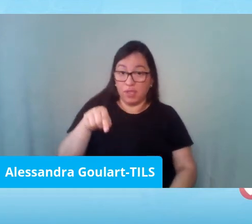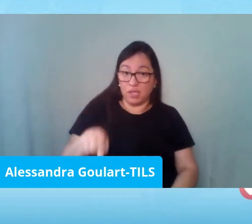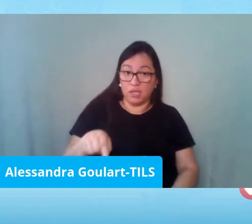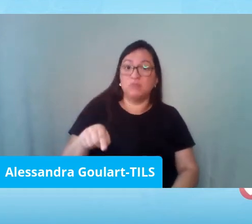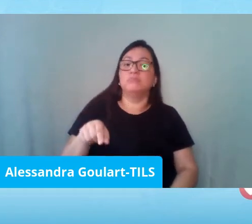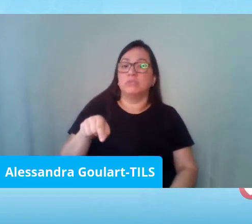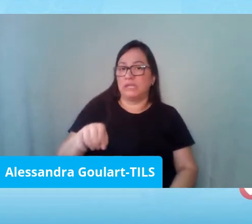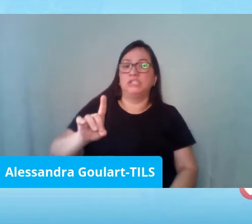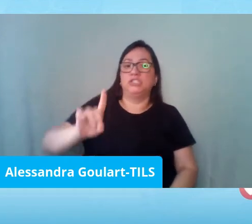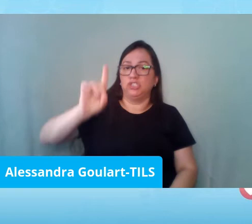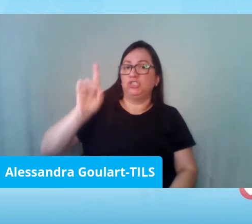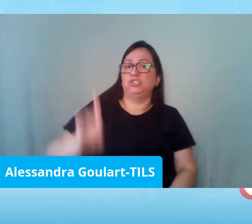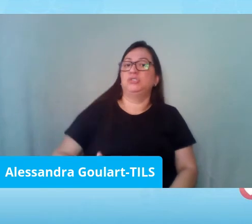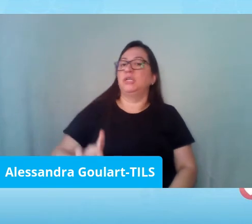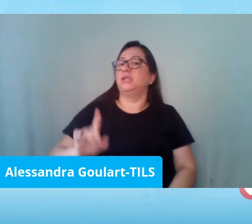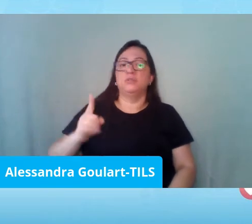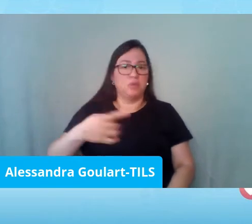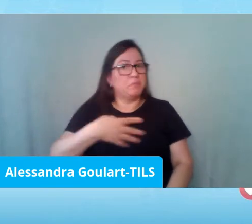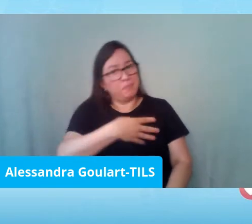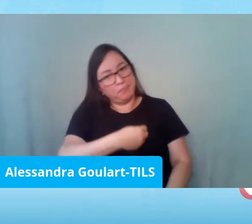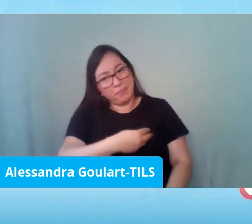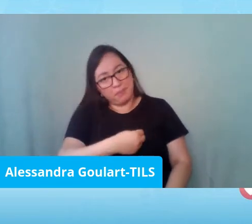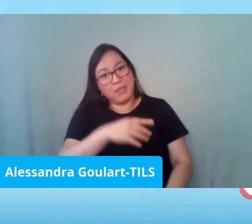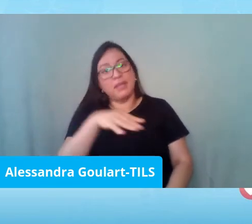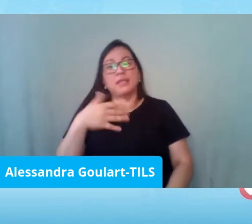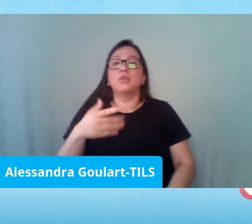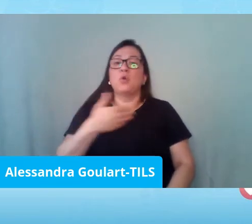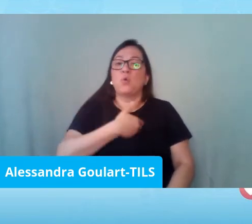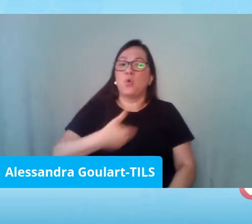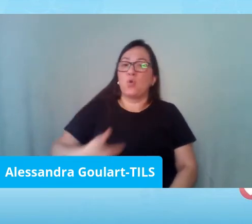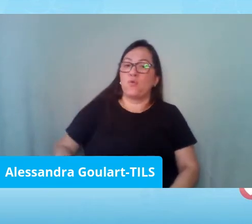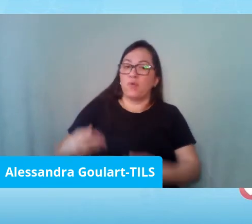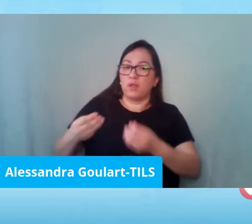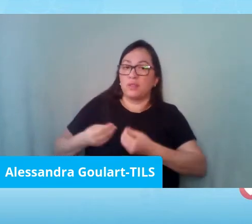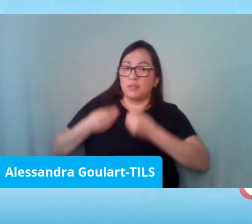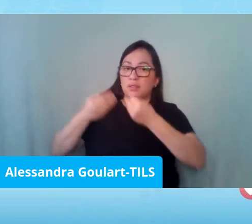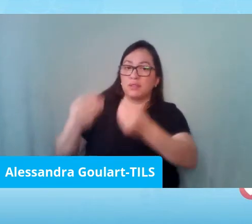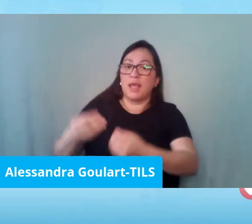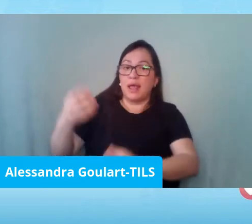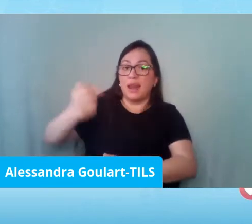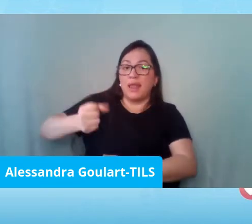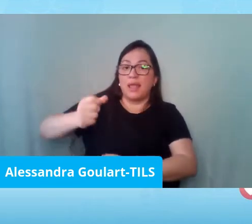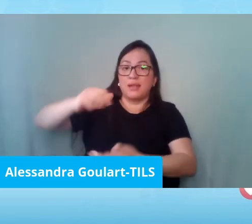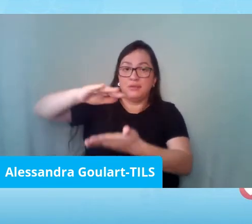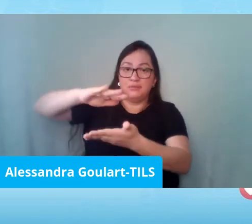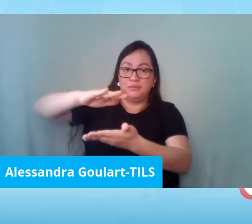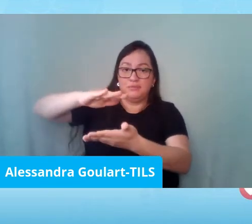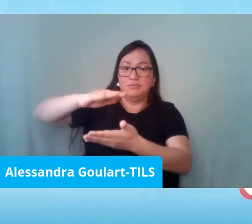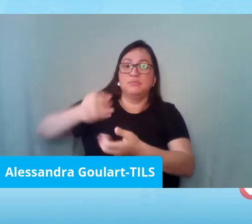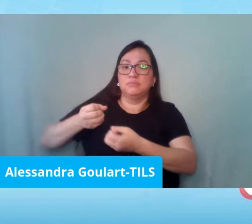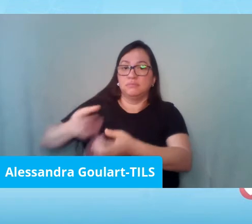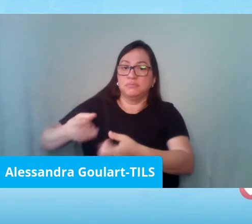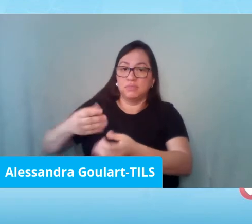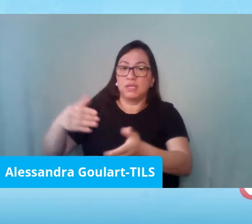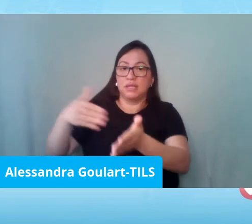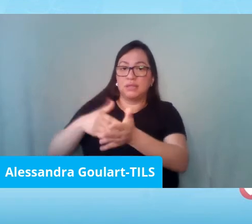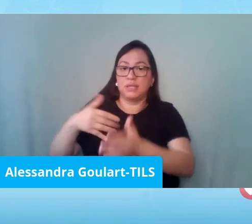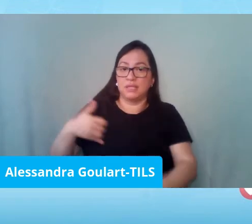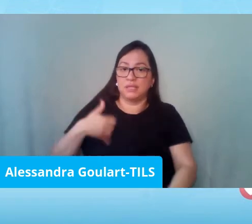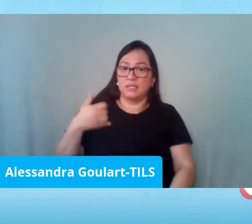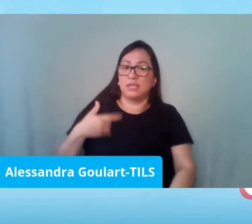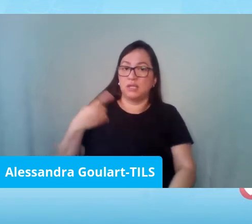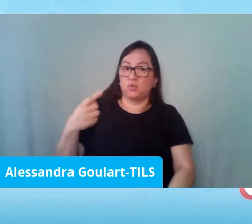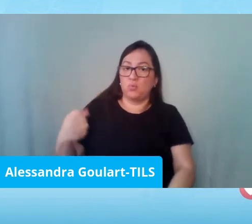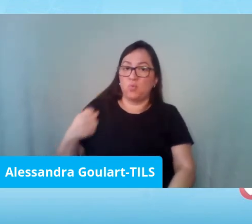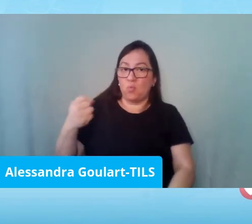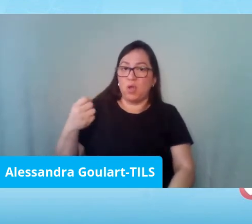fornece recursos para que a gente compre a fórmula até 6 meses, o Estado complementa para a gente poder fornecer até 1 ano, para tentar garantir,